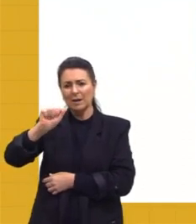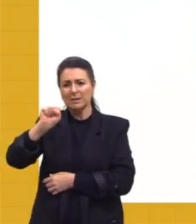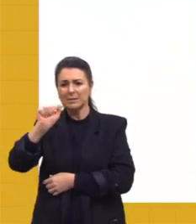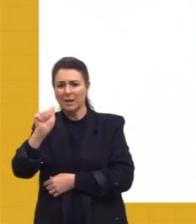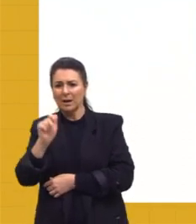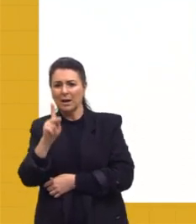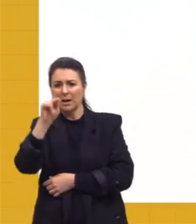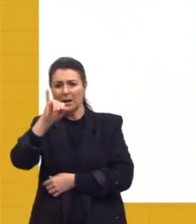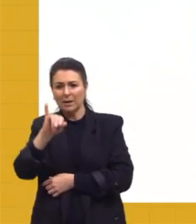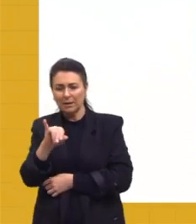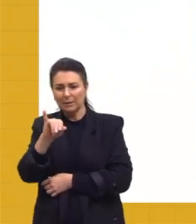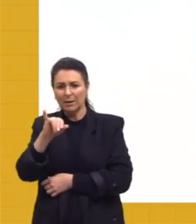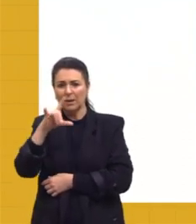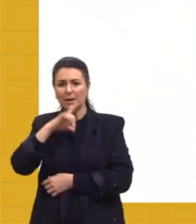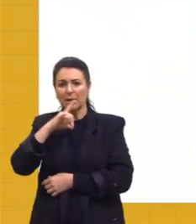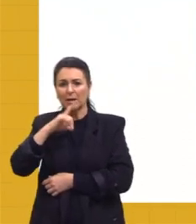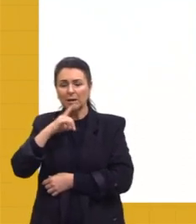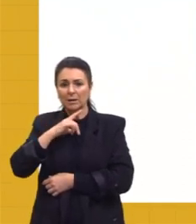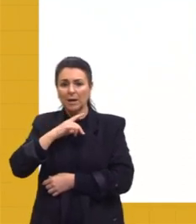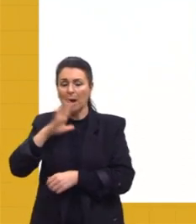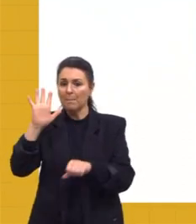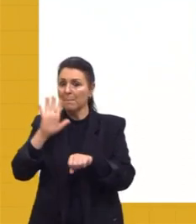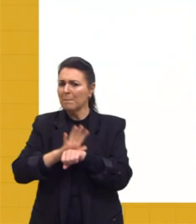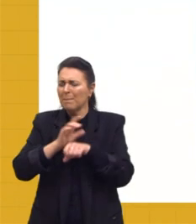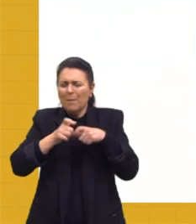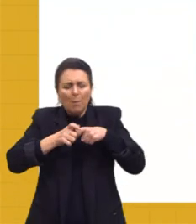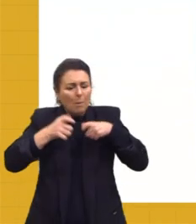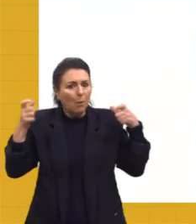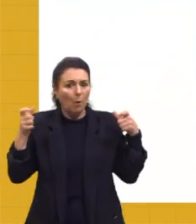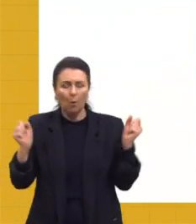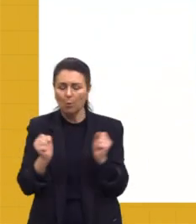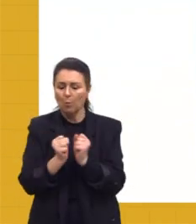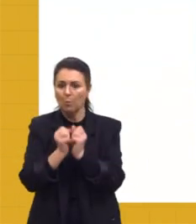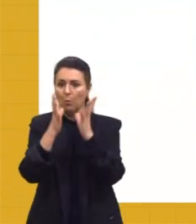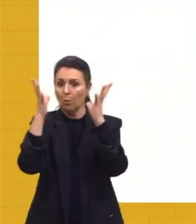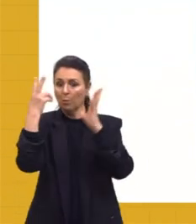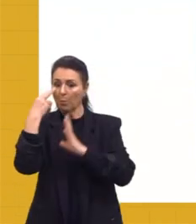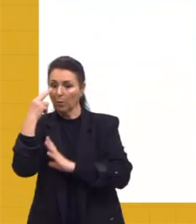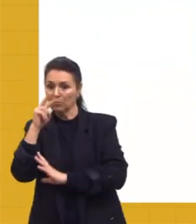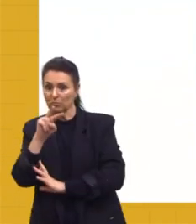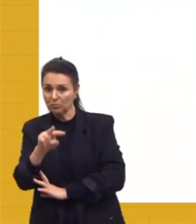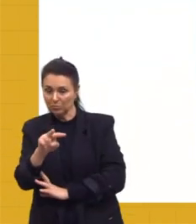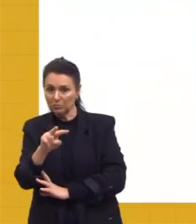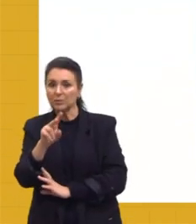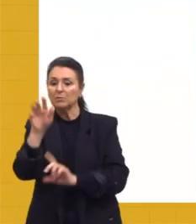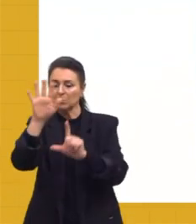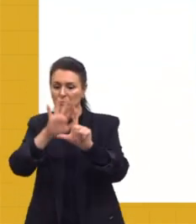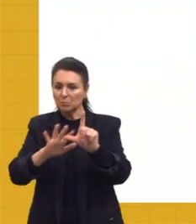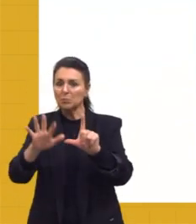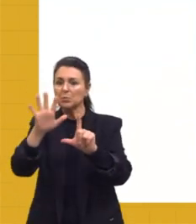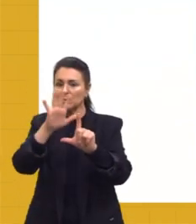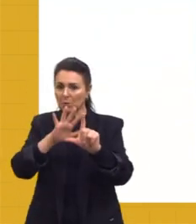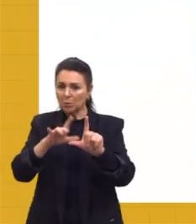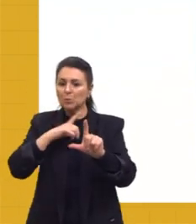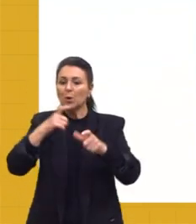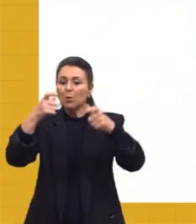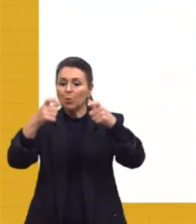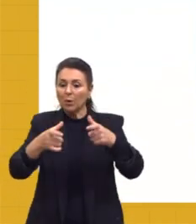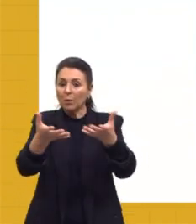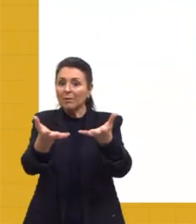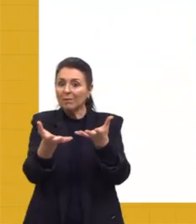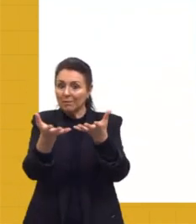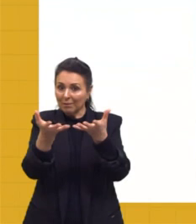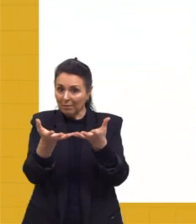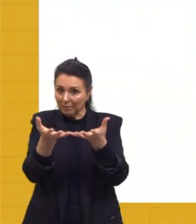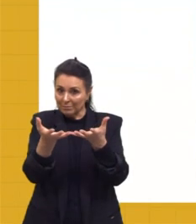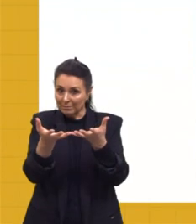bomba já produzida né que a bomba pisar vocês vão colocar ali junto com o Google Maps tá você coloca o local que vocês